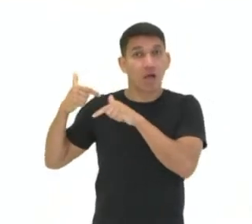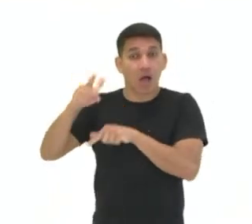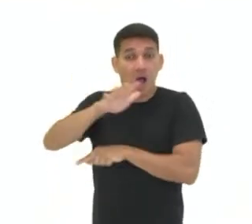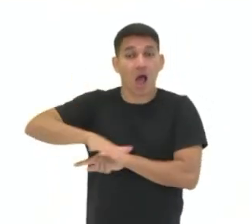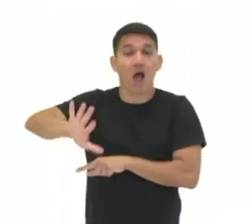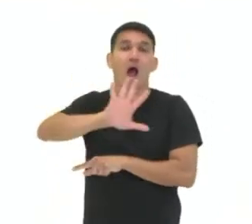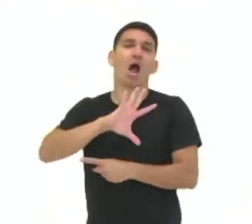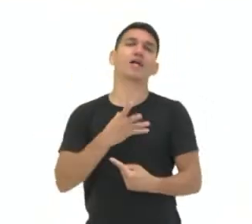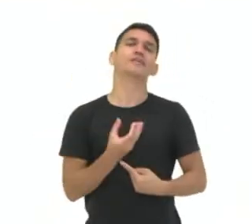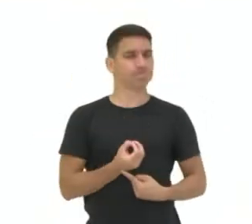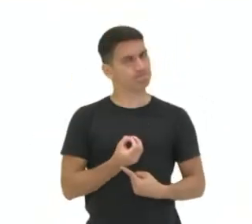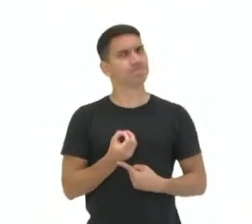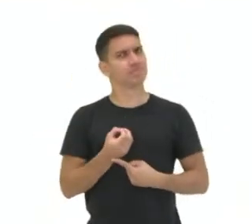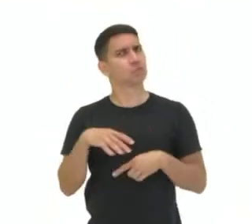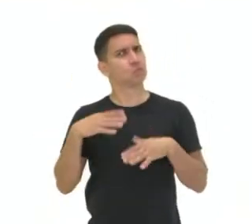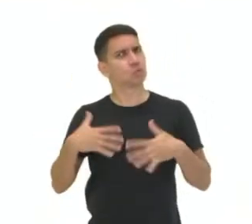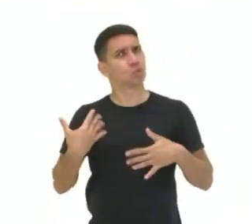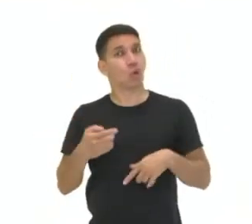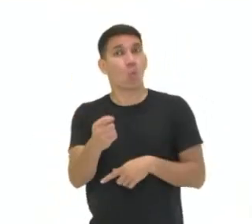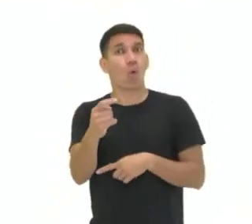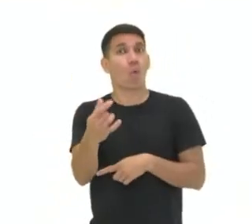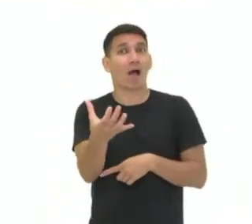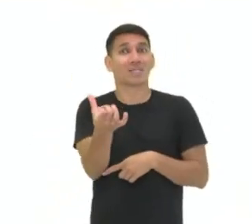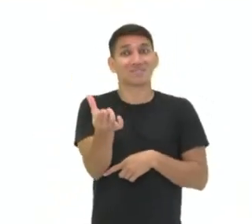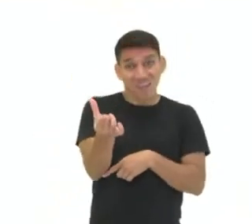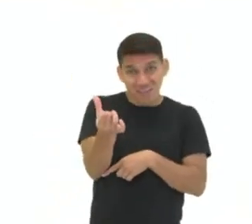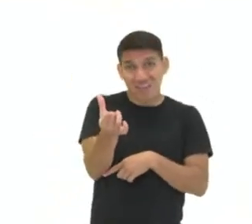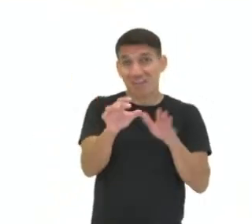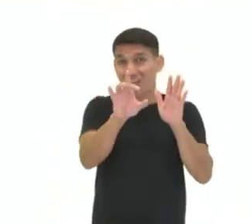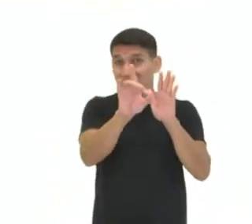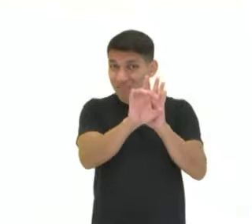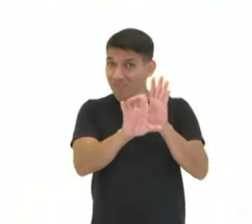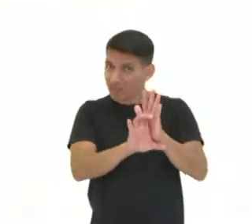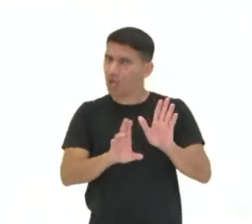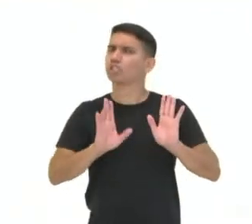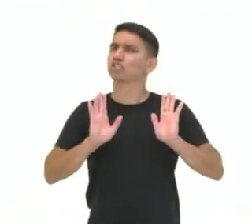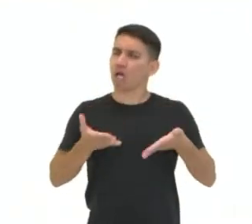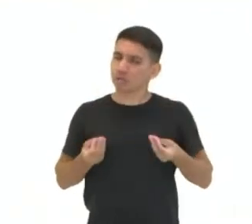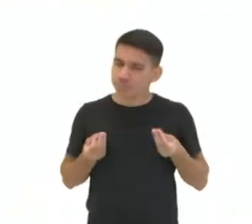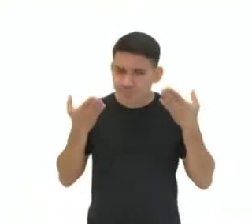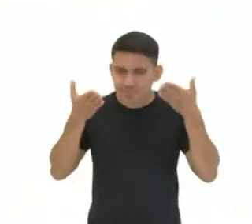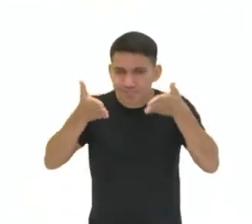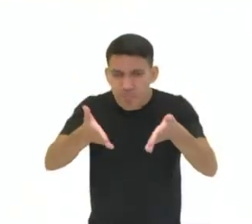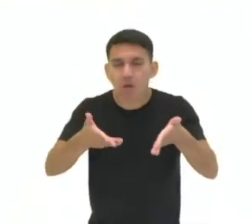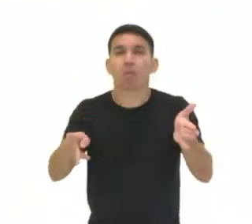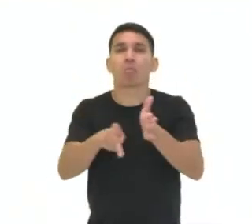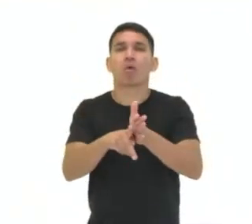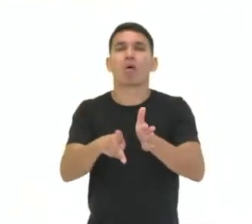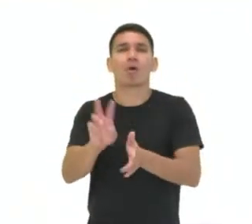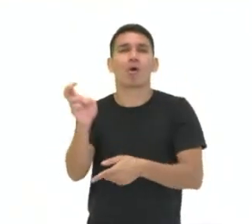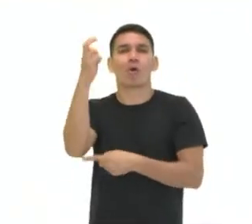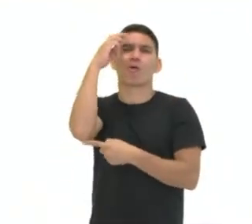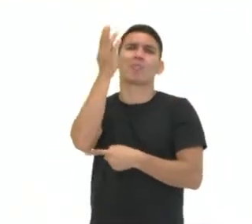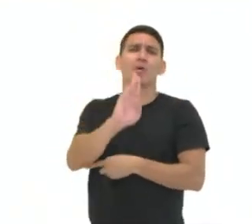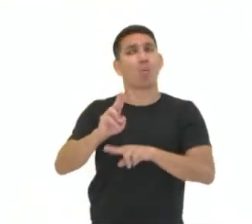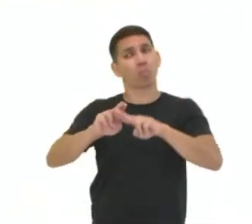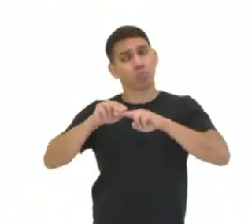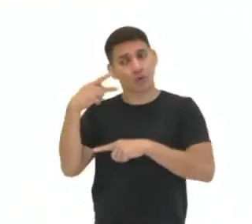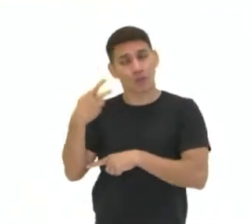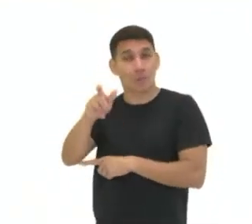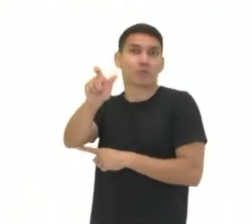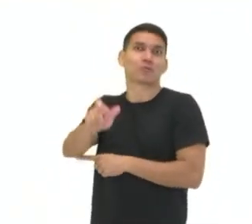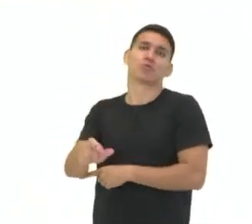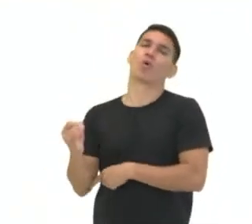pessoal? Quase 6 décadas aí, né? Então, dedicadas à cultura brasileira. Então, por isso que é um nome bem importante.